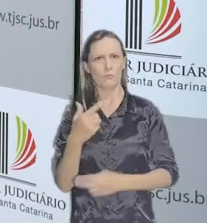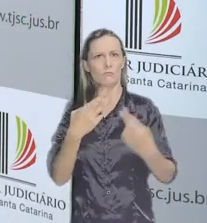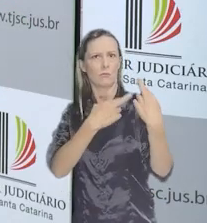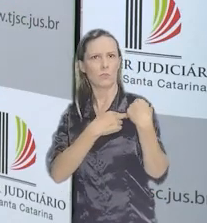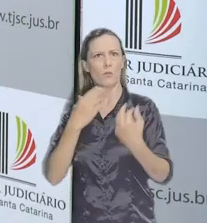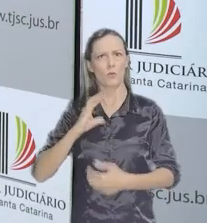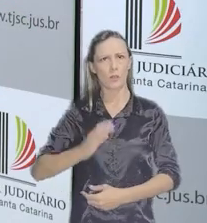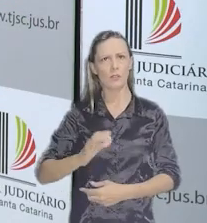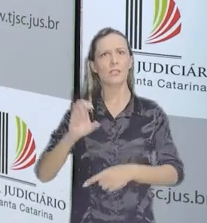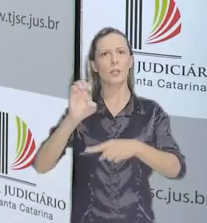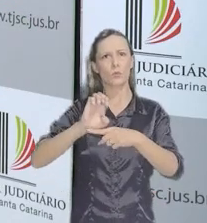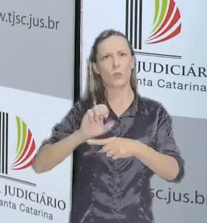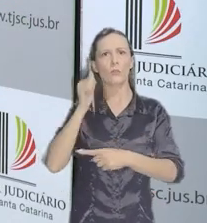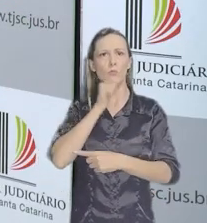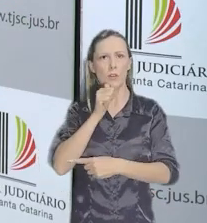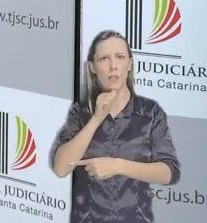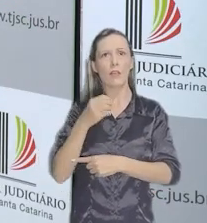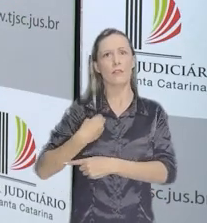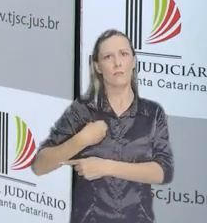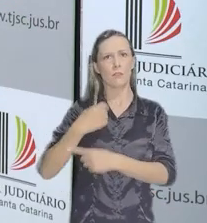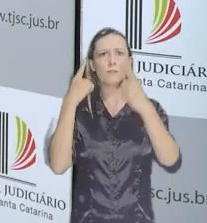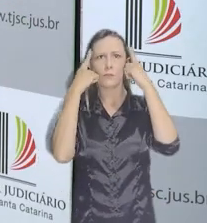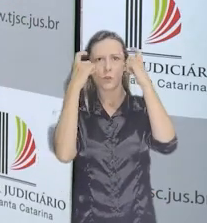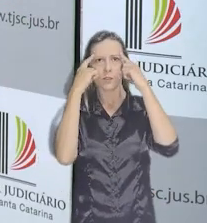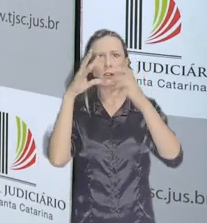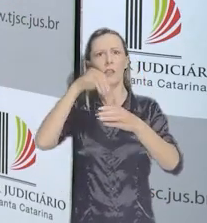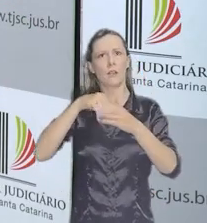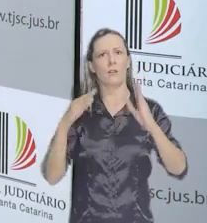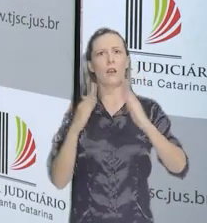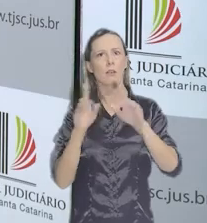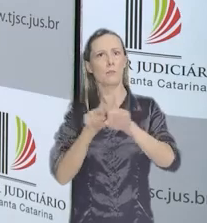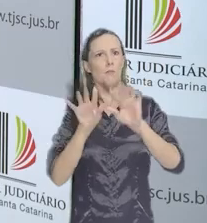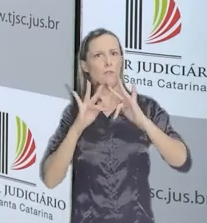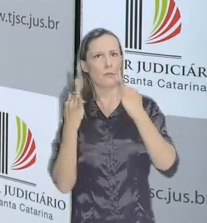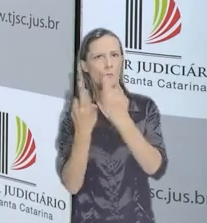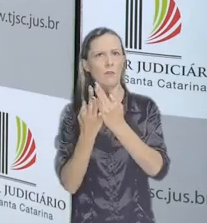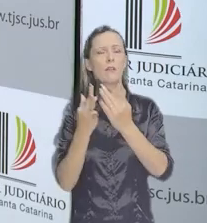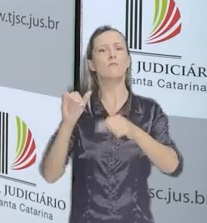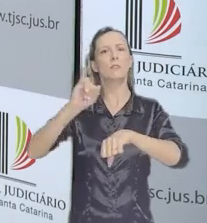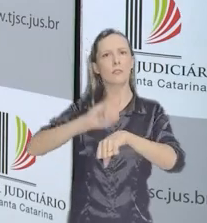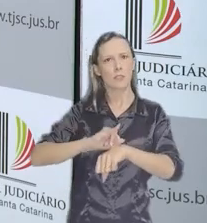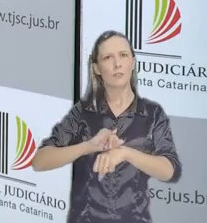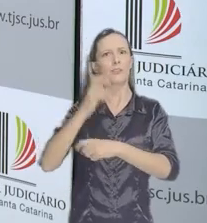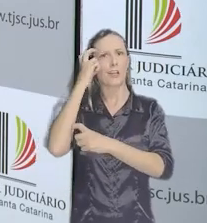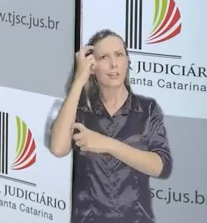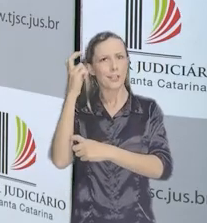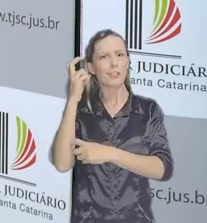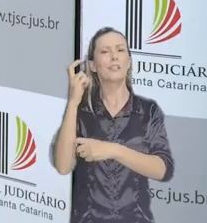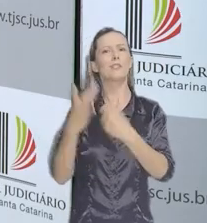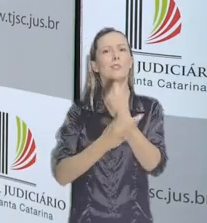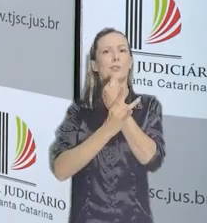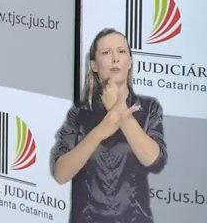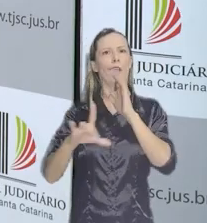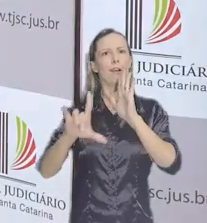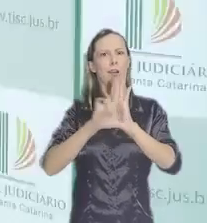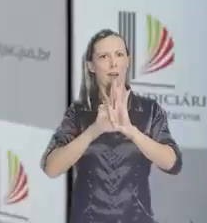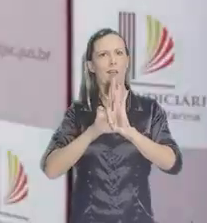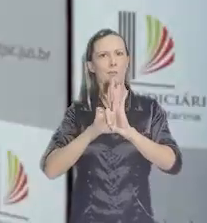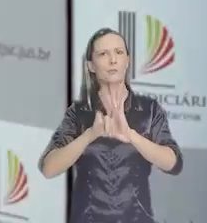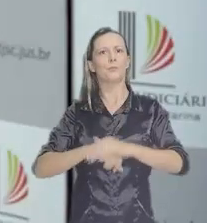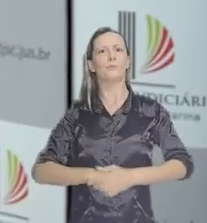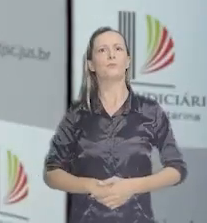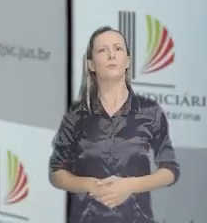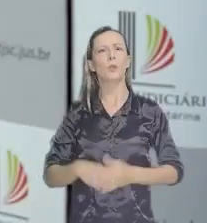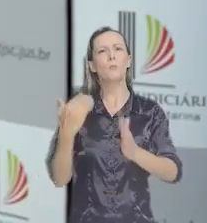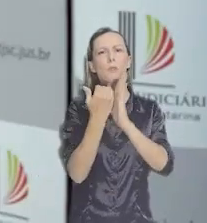É coordenado pela Coordenadoria Estadual da Mulher em Situação de Violência Doméstica e Familiar e pelo Núcleo de Inteligência e Segurança Institucional. É